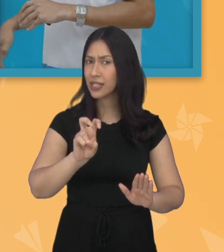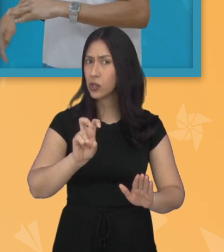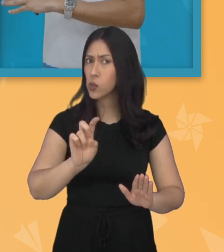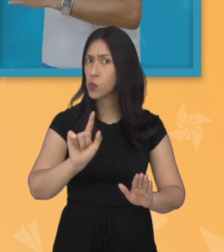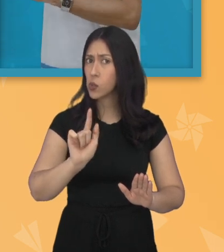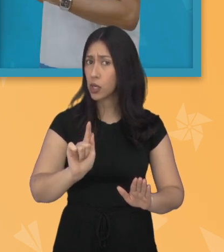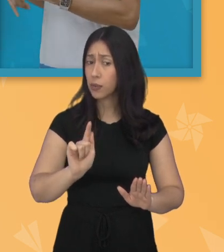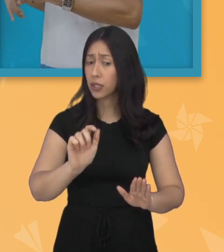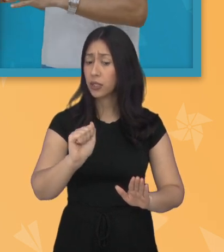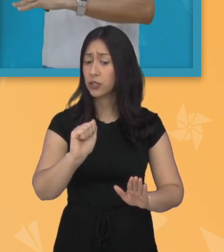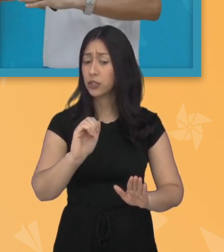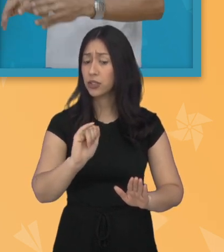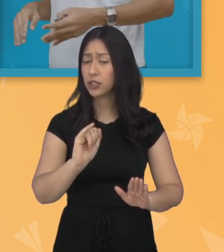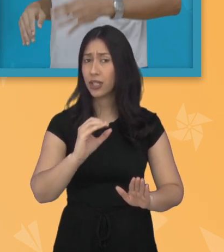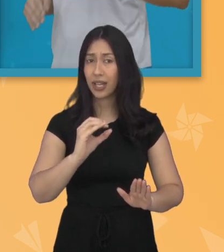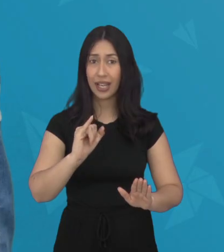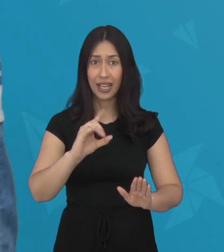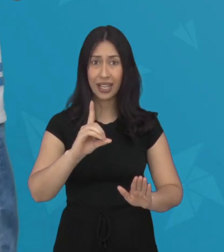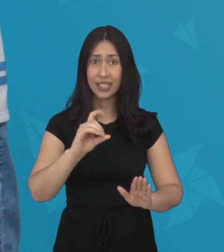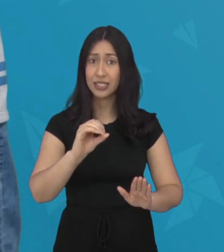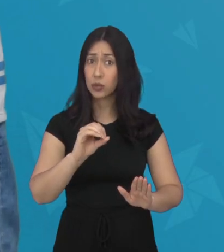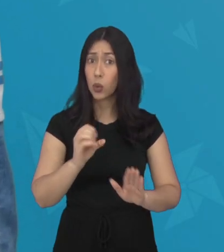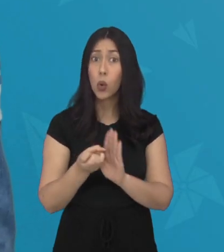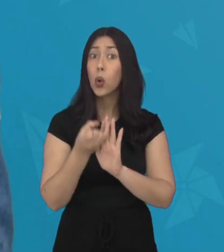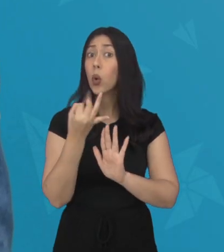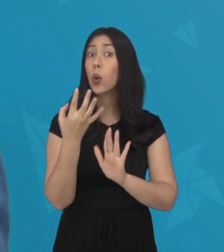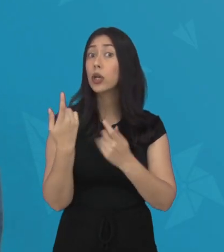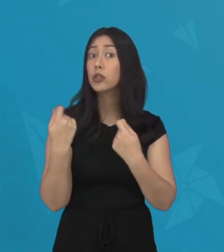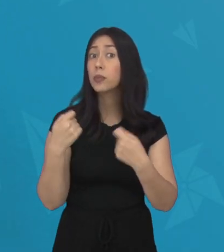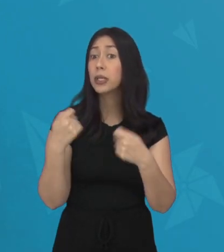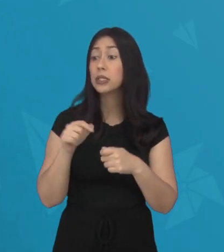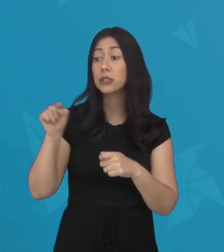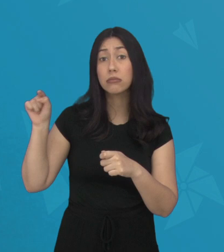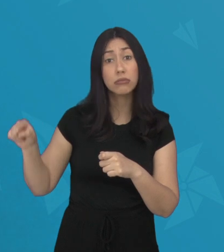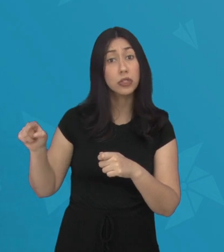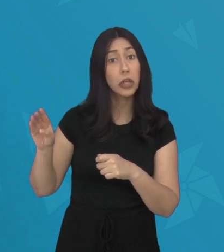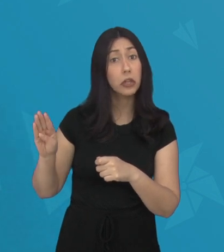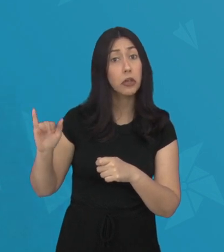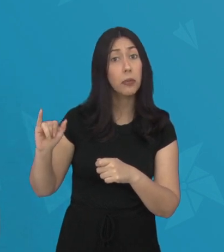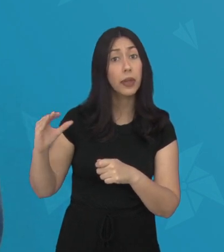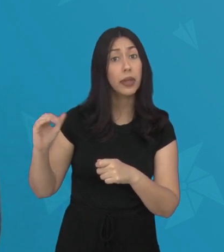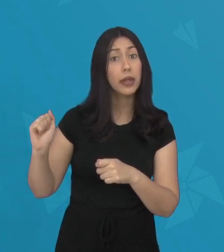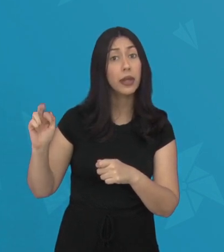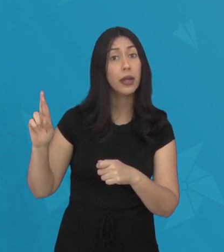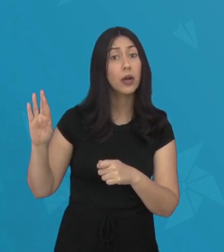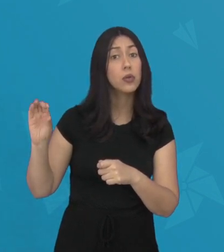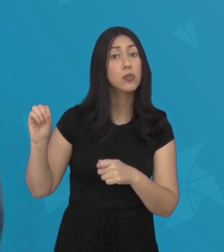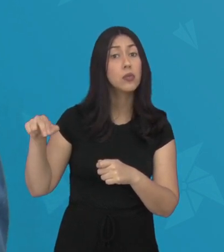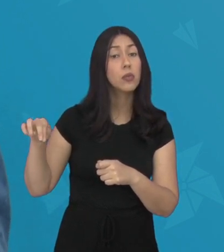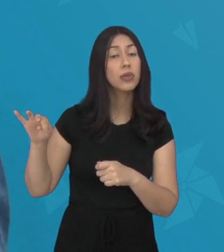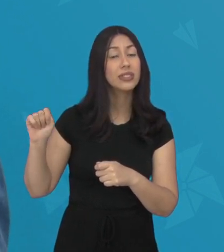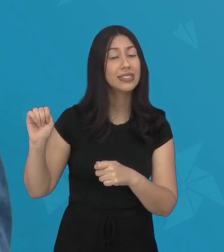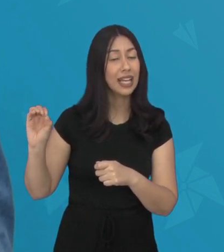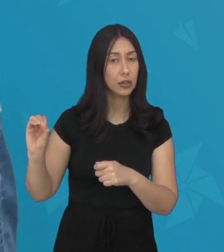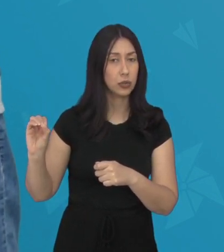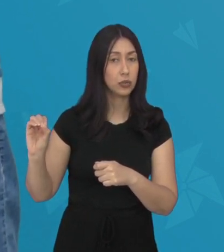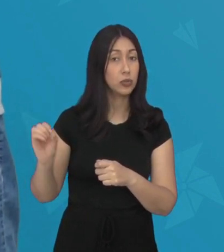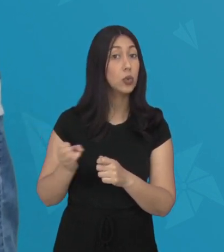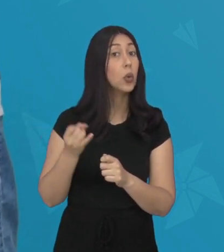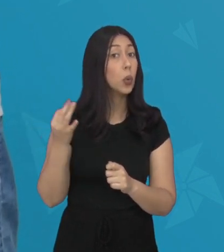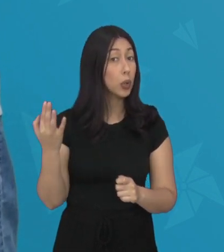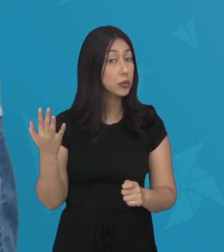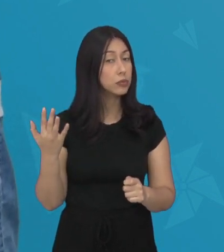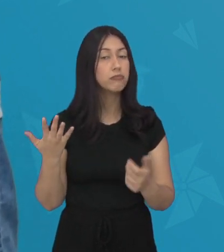diversas alternativas, A, B, C, D e E, com diversos valores diferentes. E agora a gente vai calcular esses valores aqui para saber qual que é a